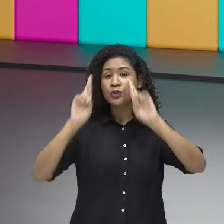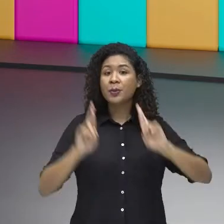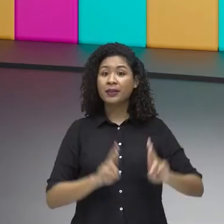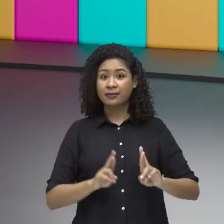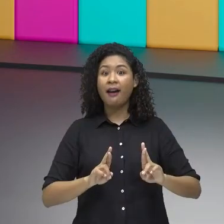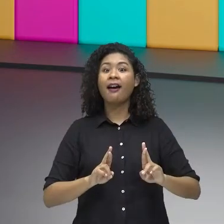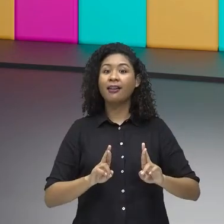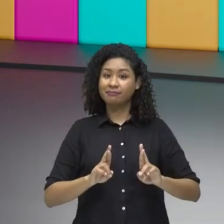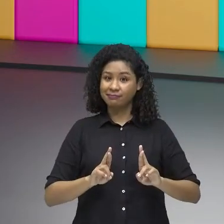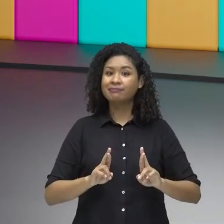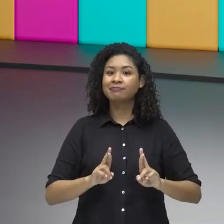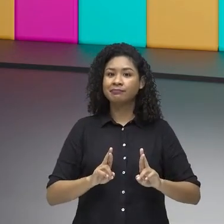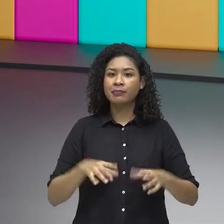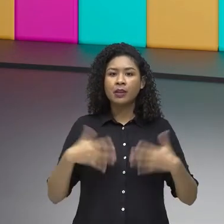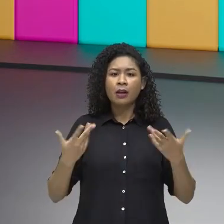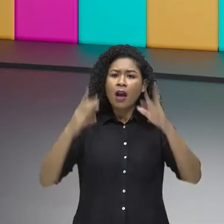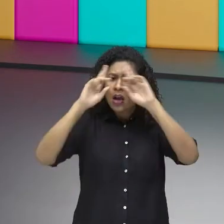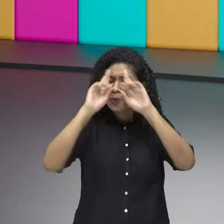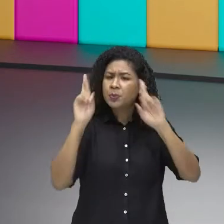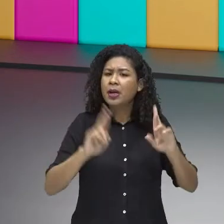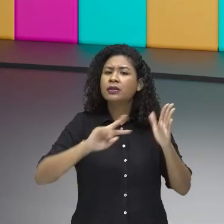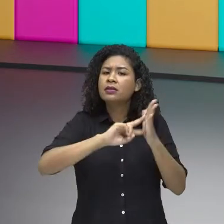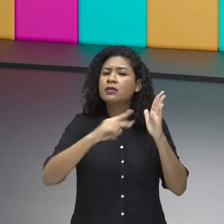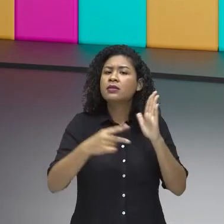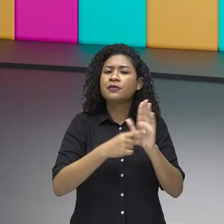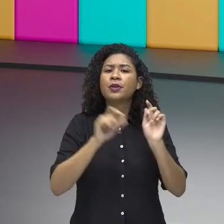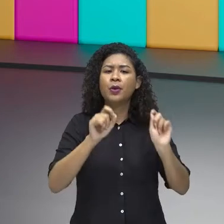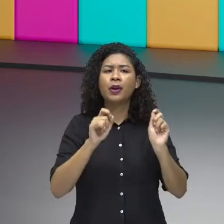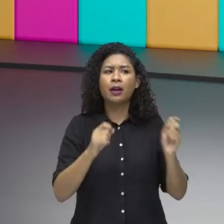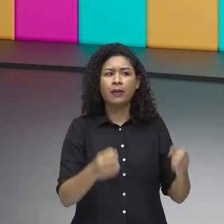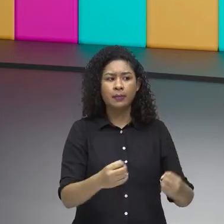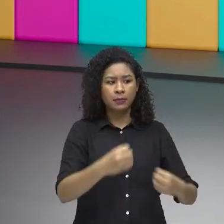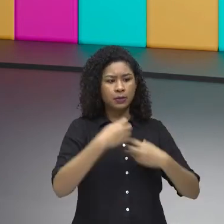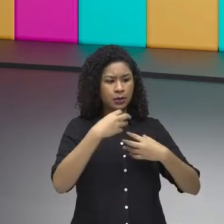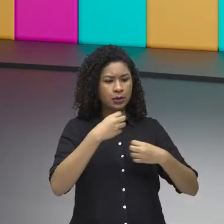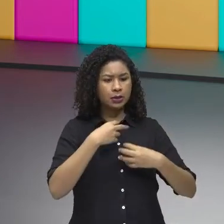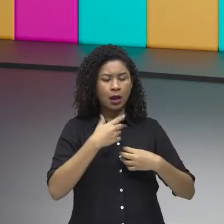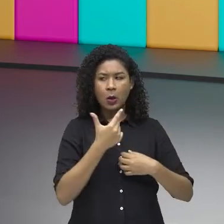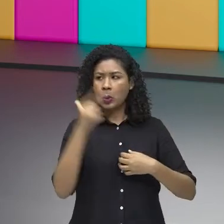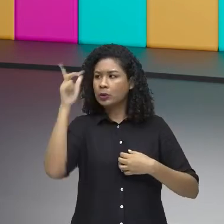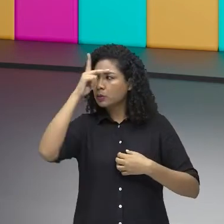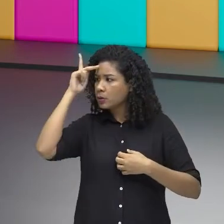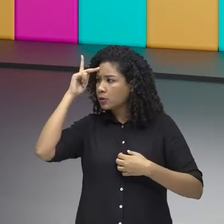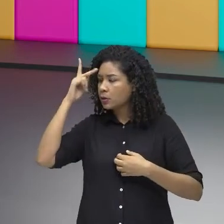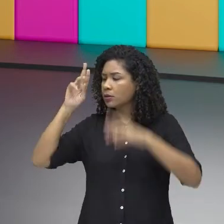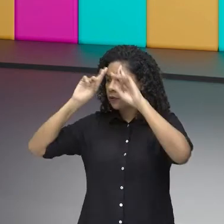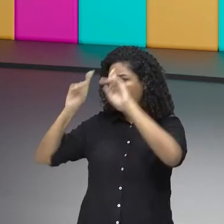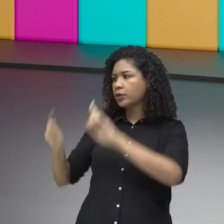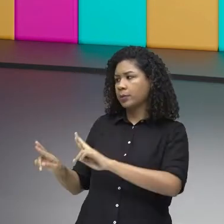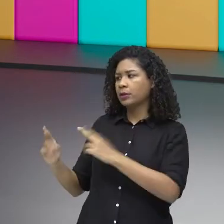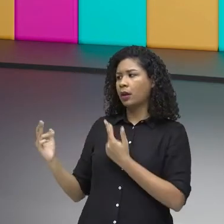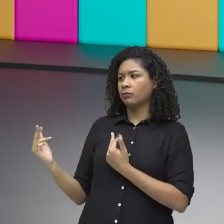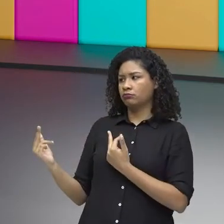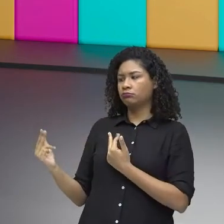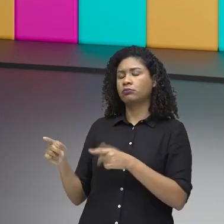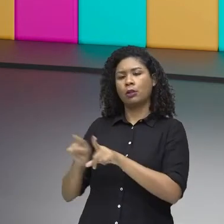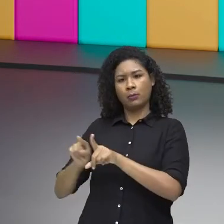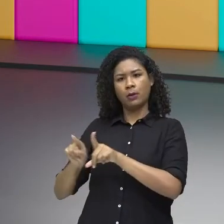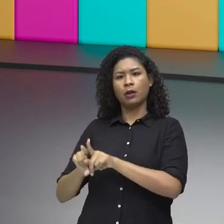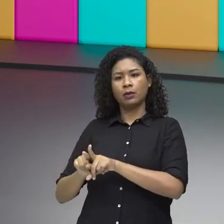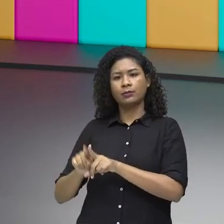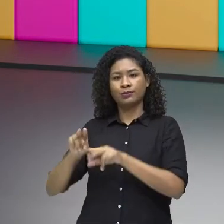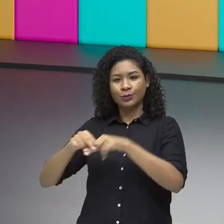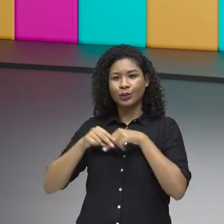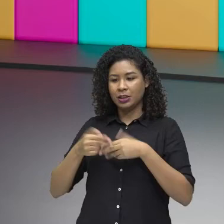limites e respeitar o teu limite também precisa te ensinar a respeitar o limite do outro. né? Numa relação de respeito mútuo, a